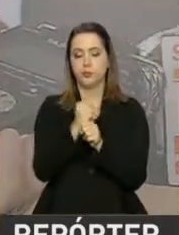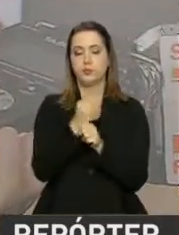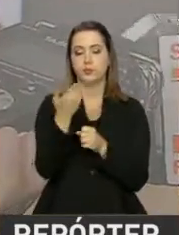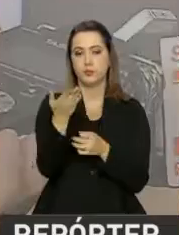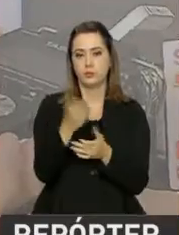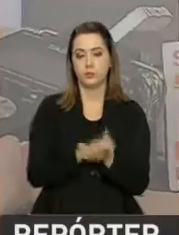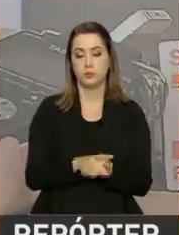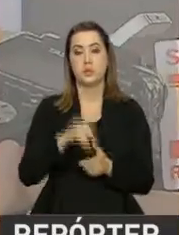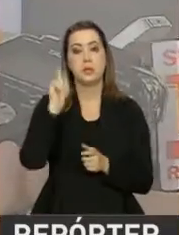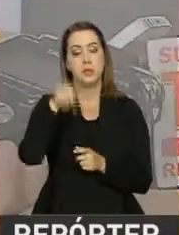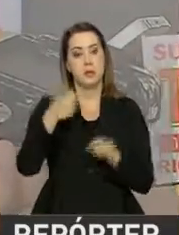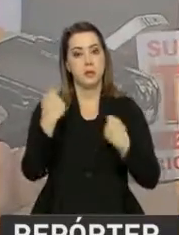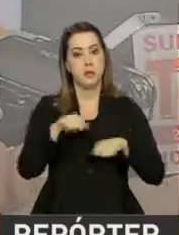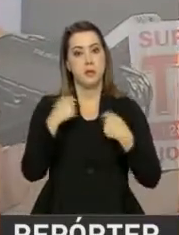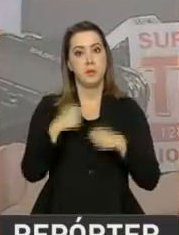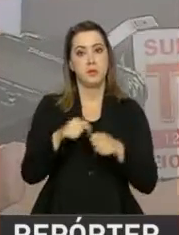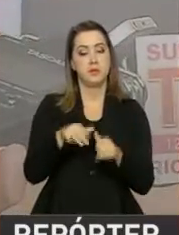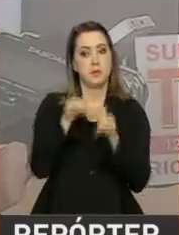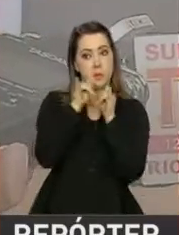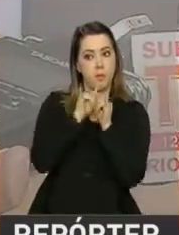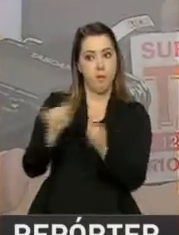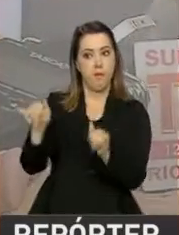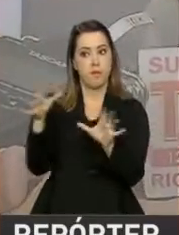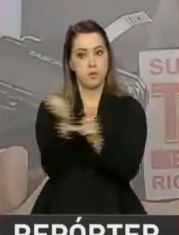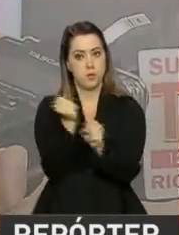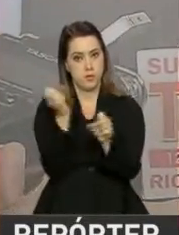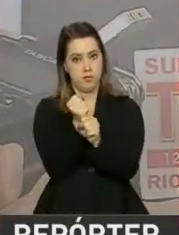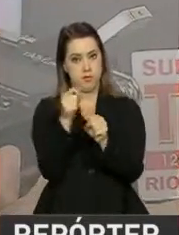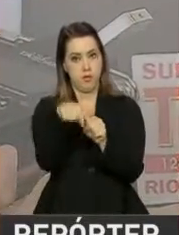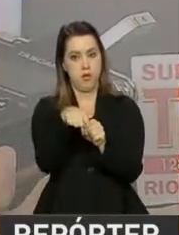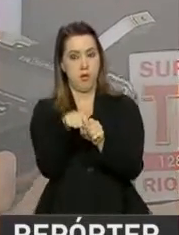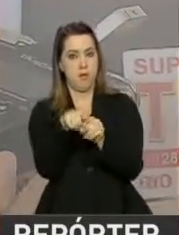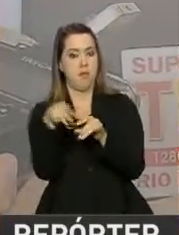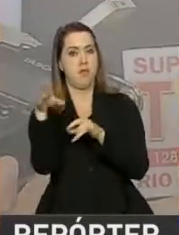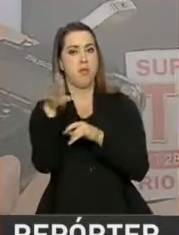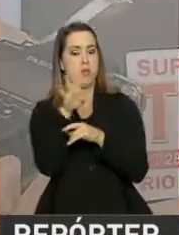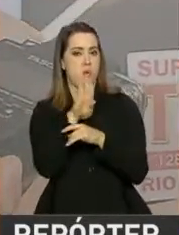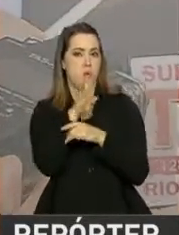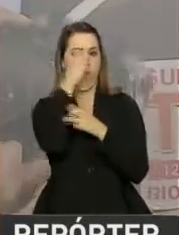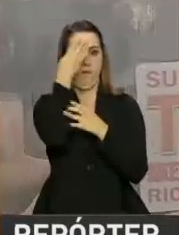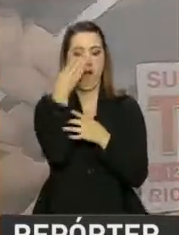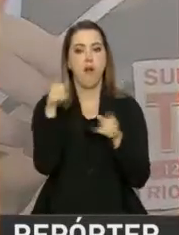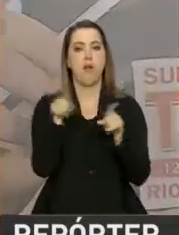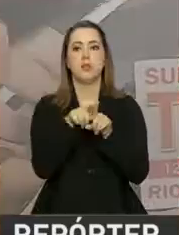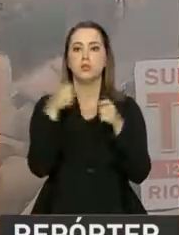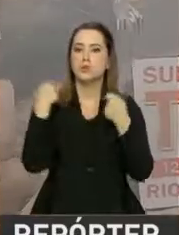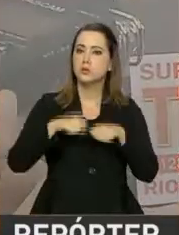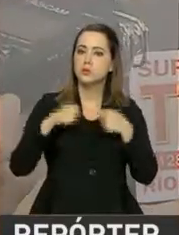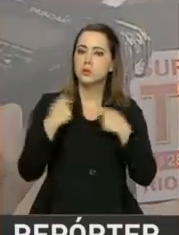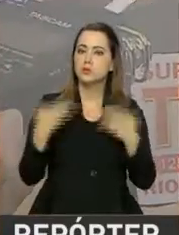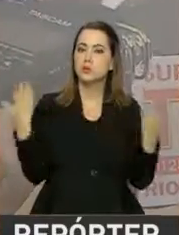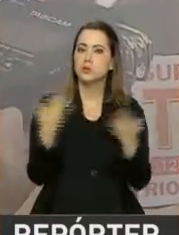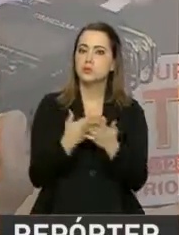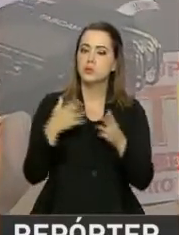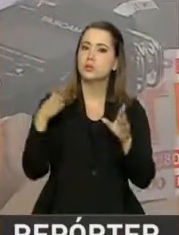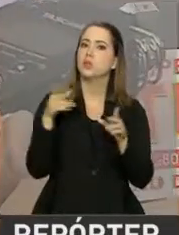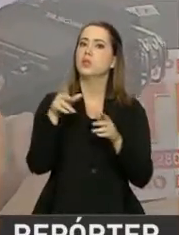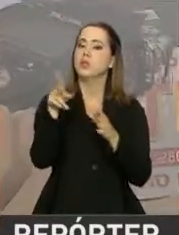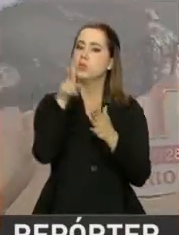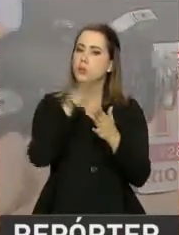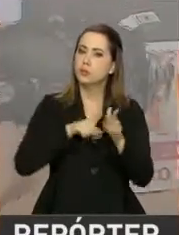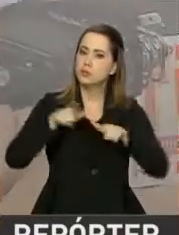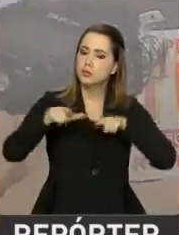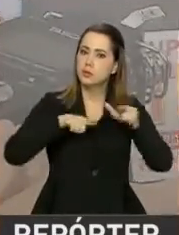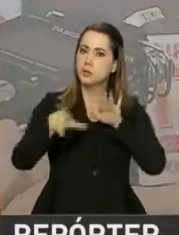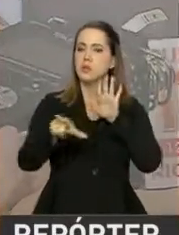de contas Deixa de ser um faz de contas e nós estamos nos esforçando para dar boa execução as leis